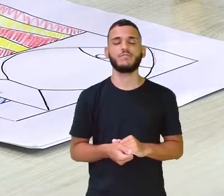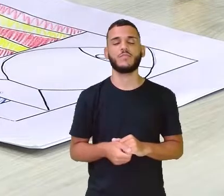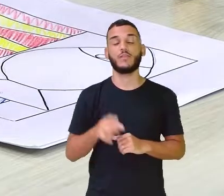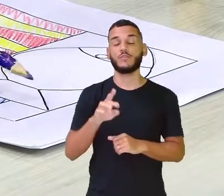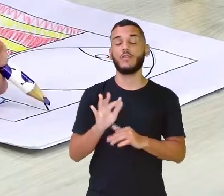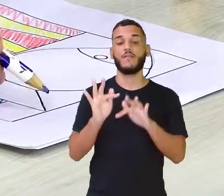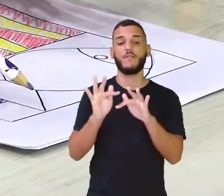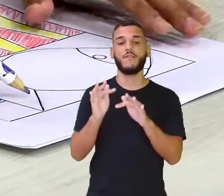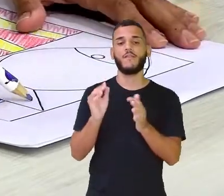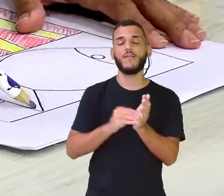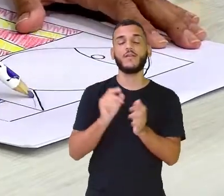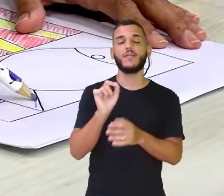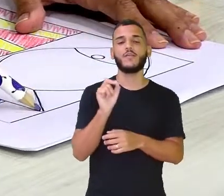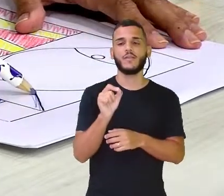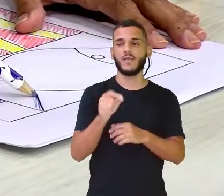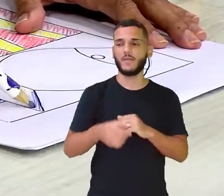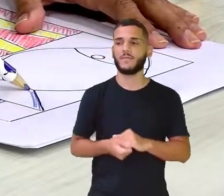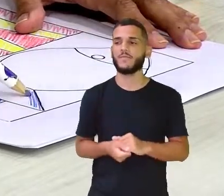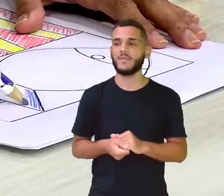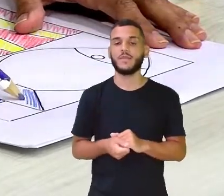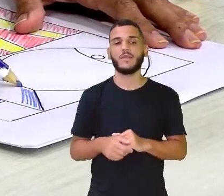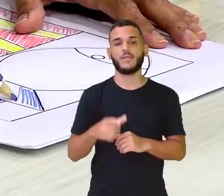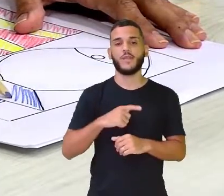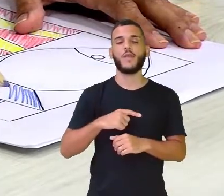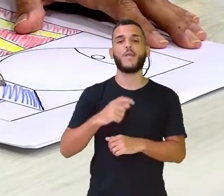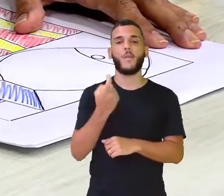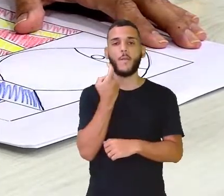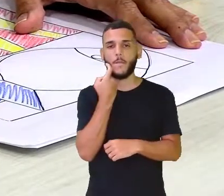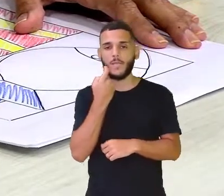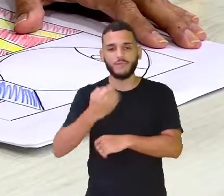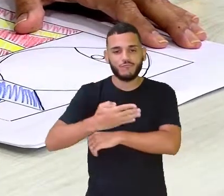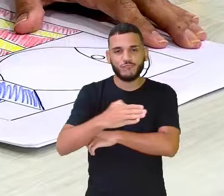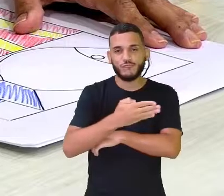o peixinho. O peixe ele fez a cauda azul